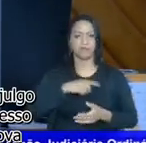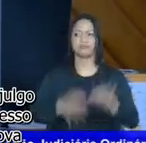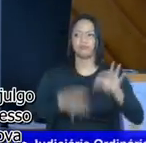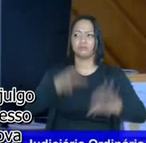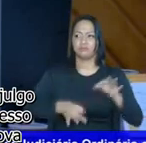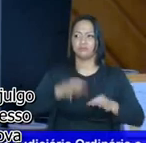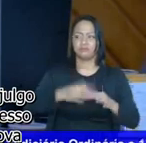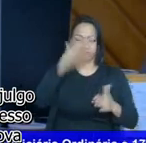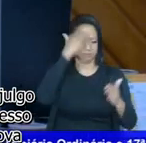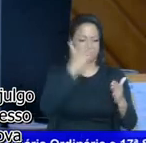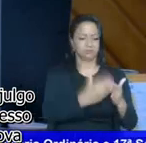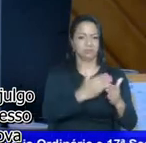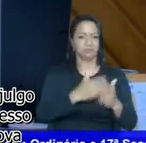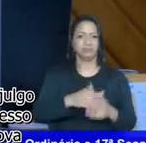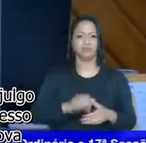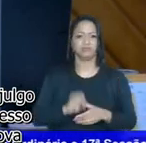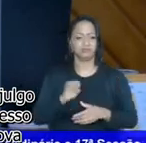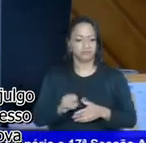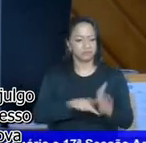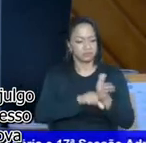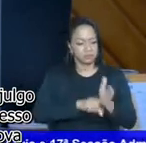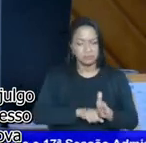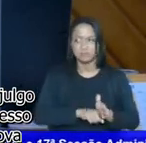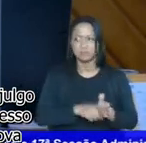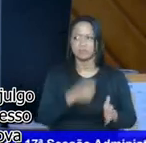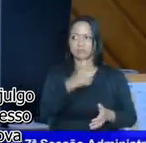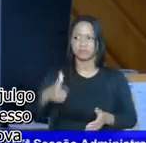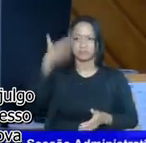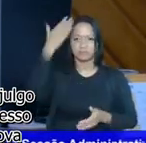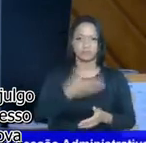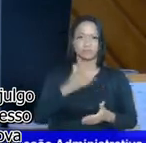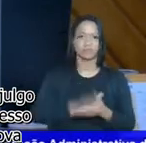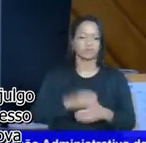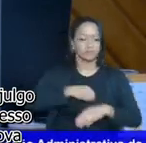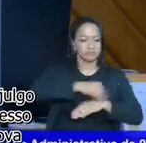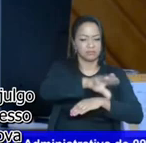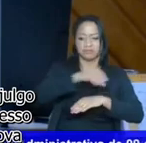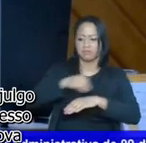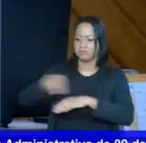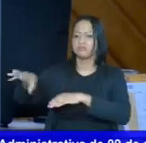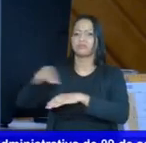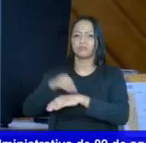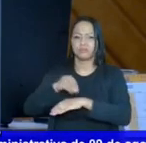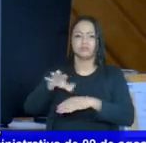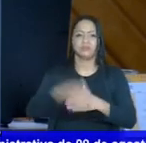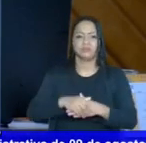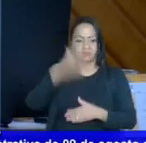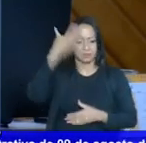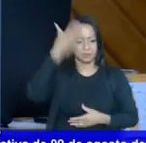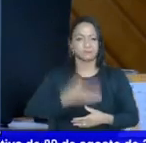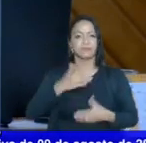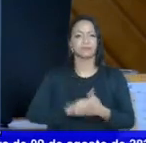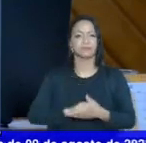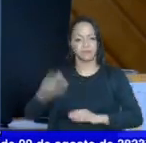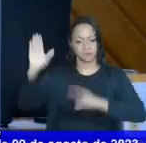de acordo com a prova. Se eu analiso o processo e o fato não está provado, eu distribuo ônus da prova. E o ônus da prova